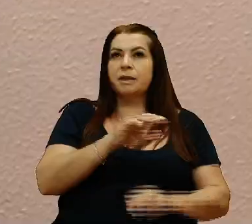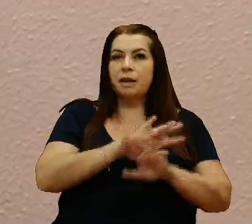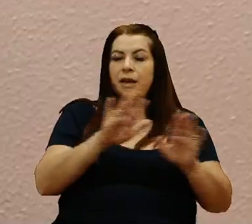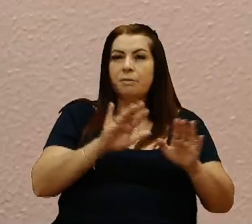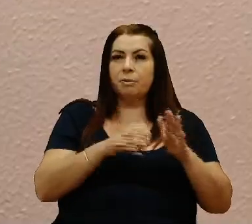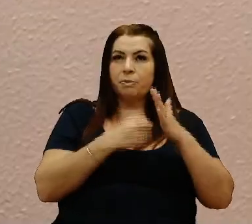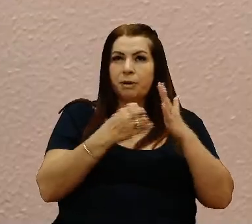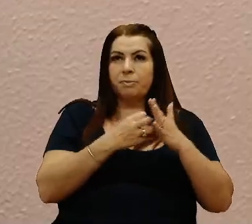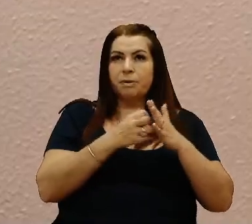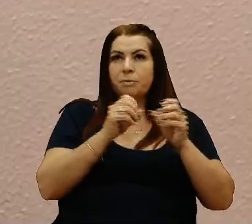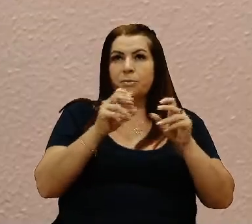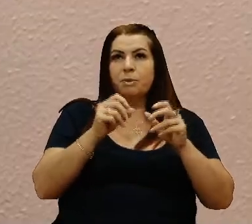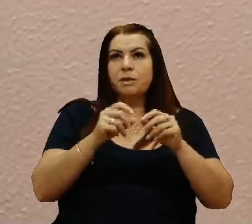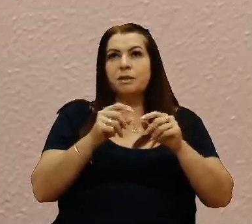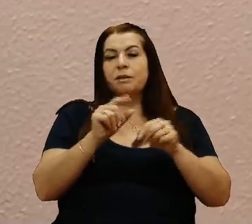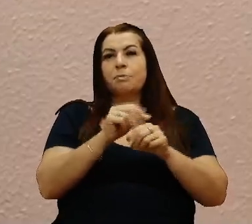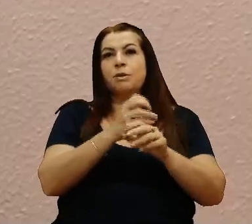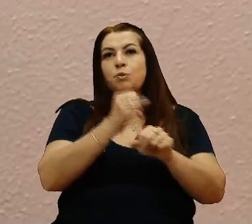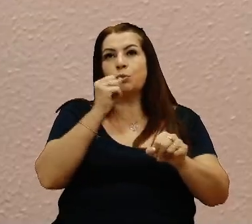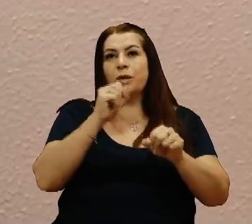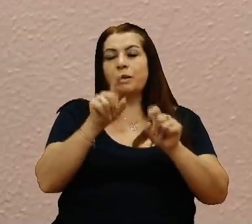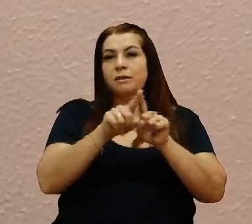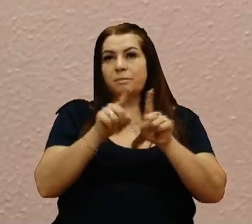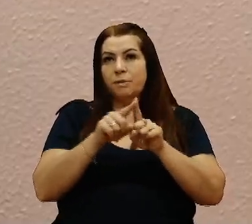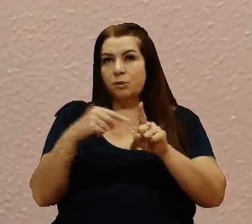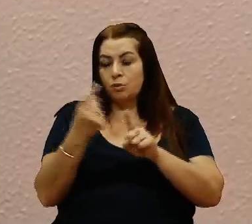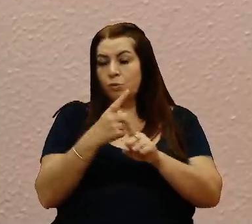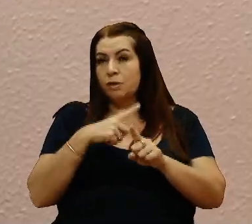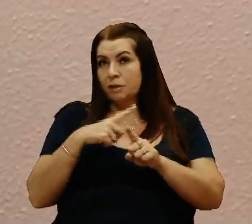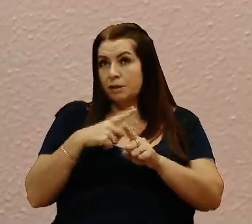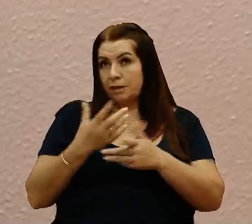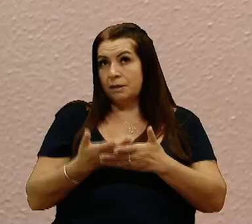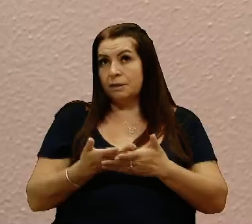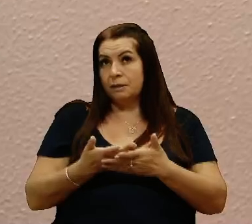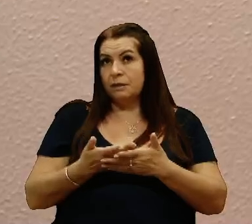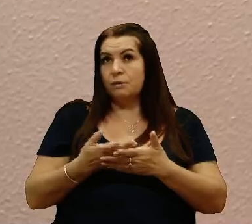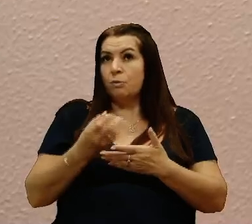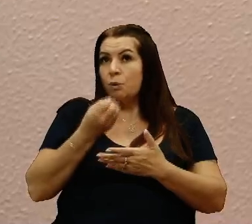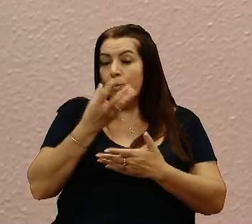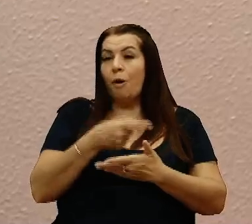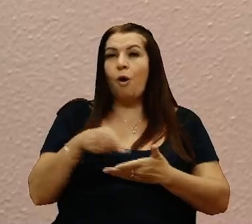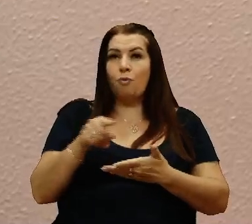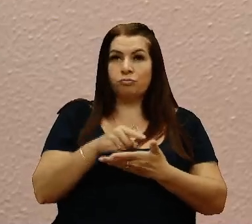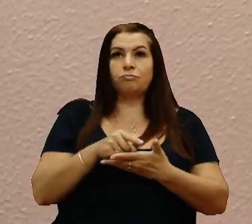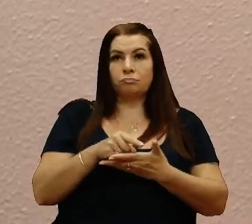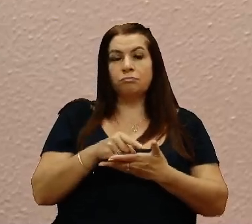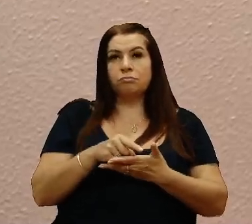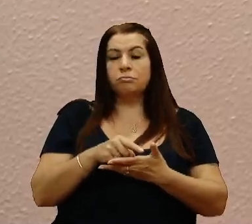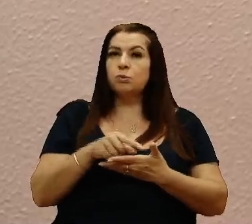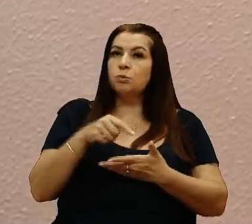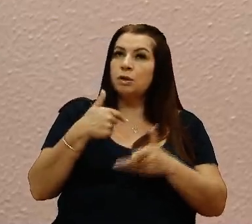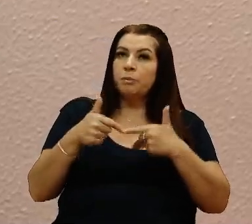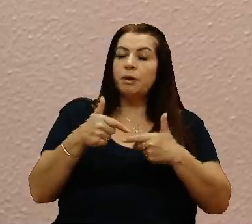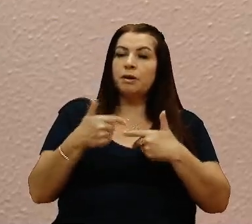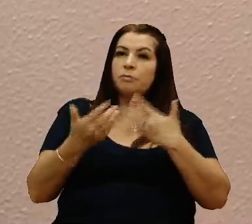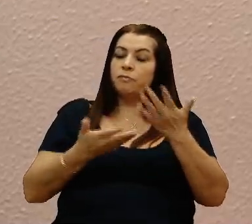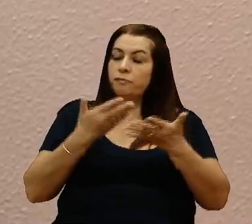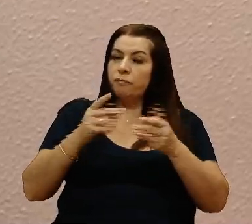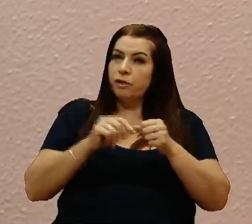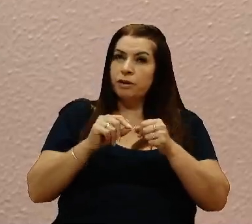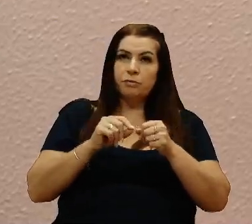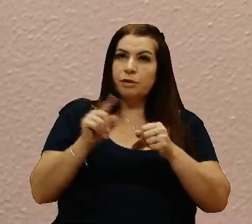uma empresa lucrar às custas daquilo que deveria ser algo bom, um serviço prestado e não uma